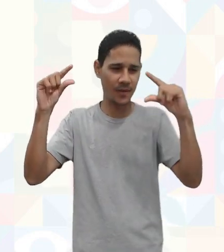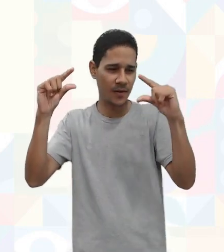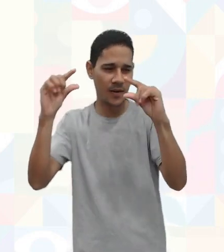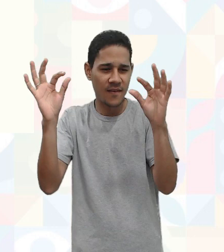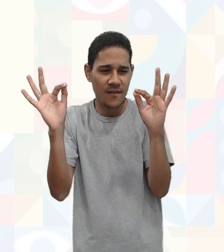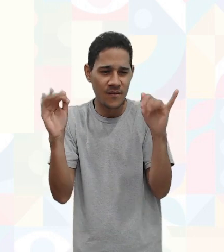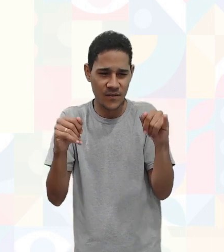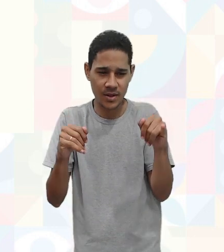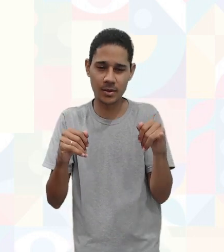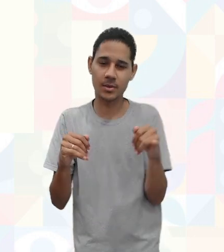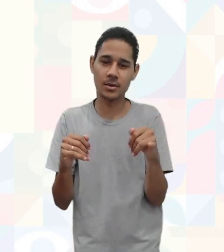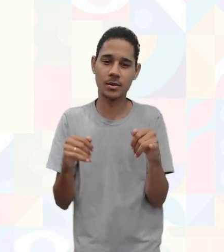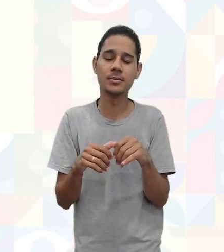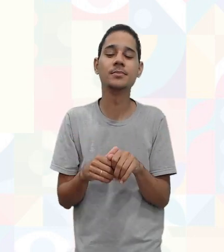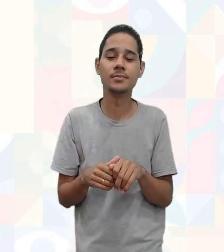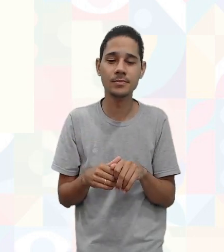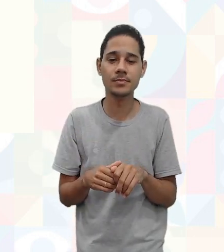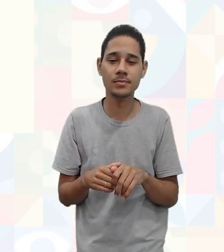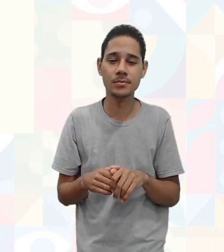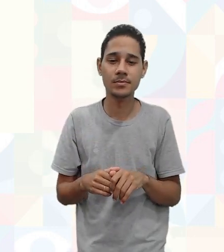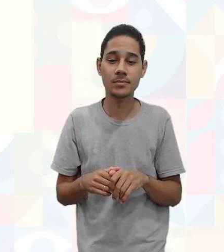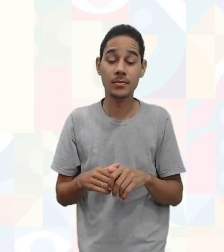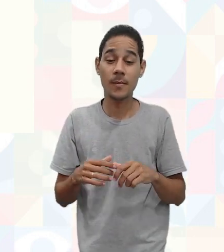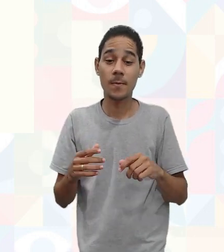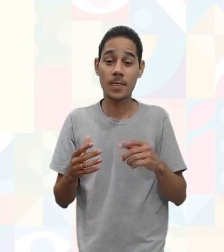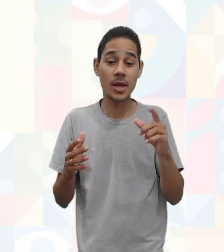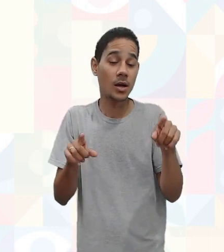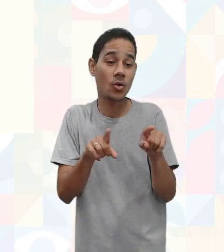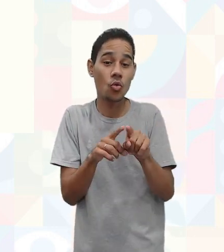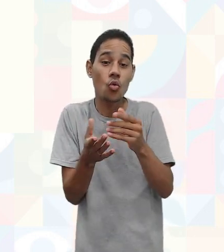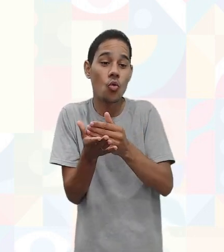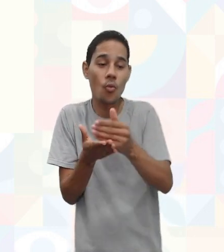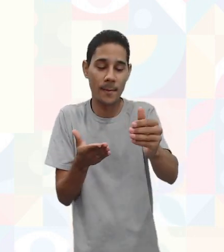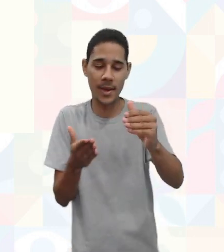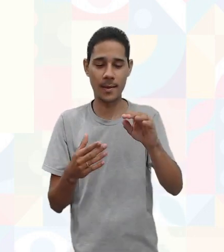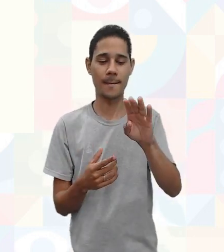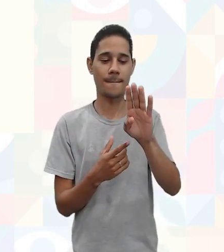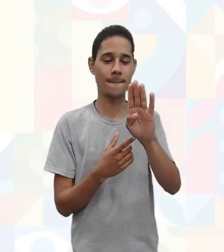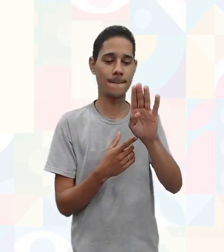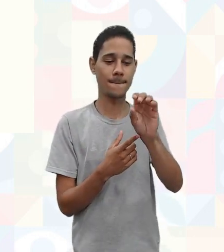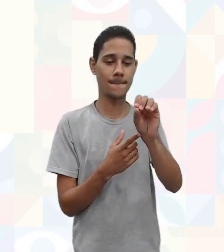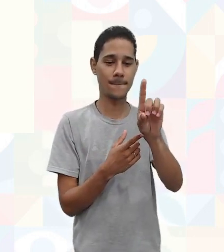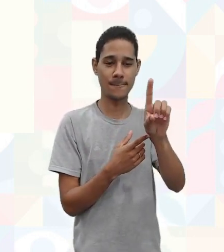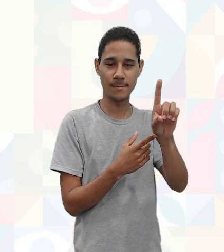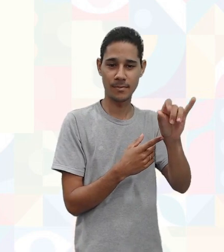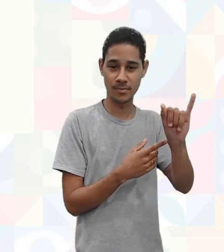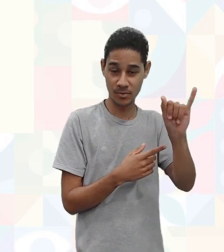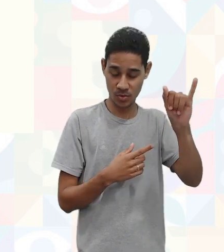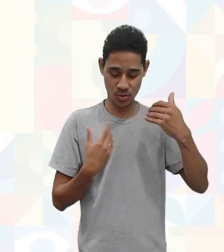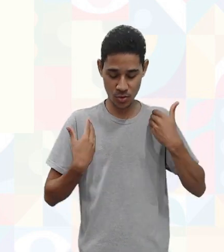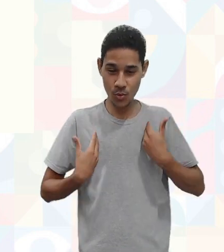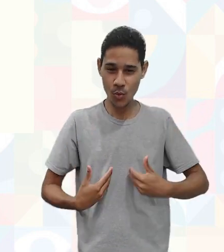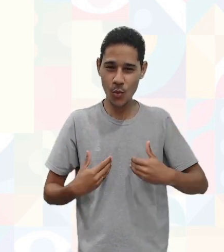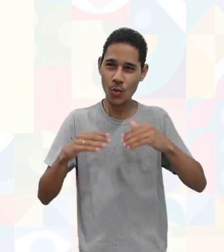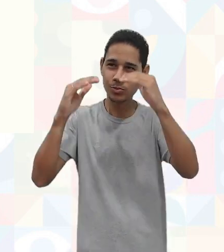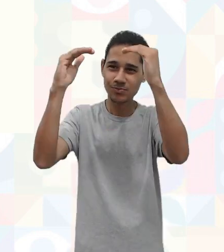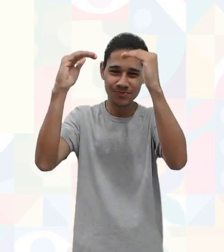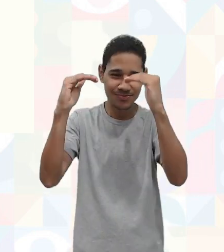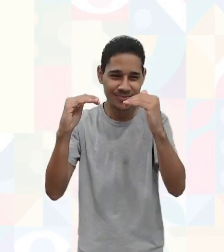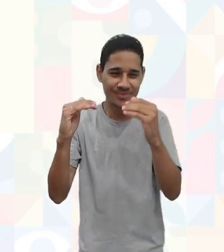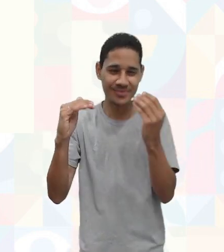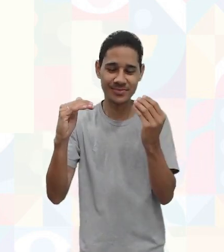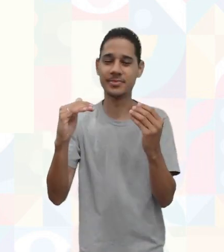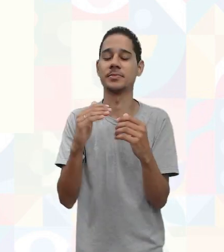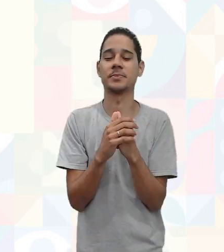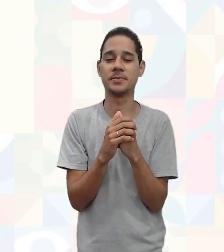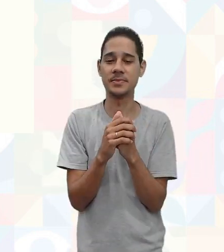o fechamento do head. E a gente começa o body, que é o corpo da nossa página HTML. Eu já coloquei